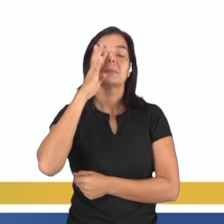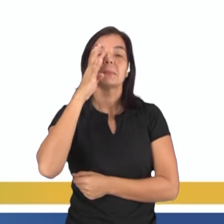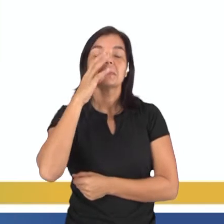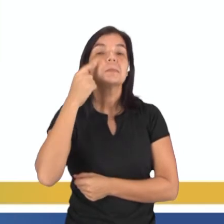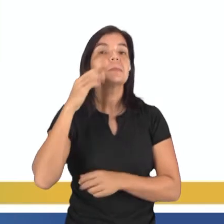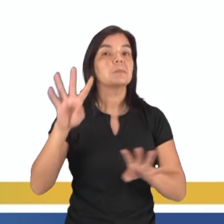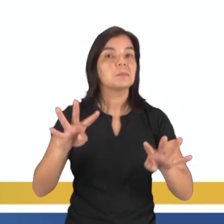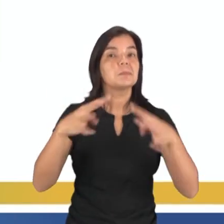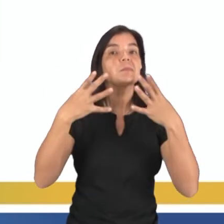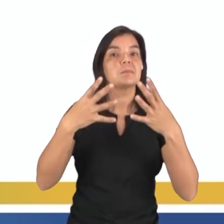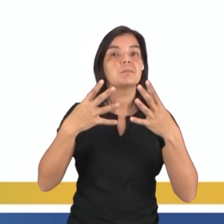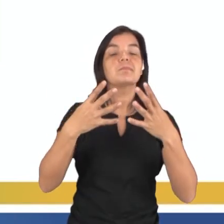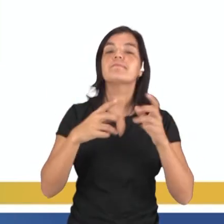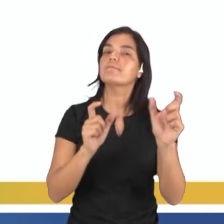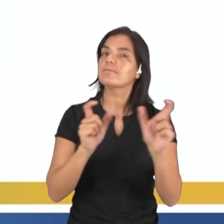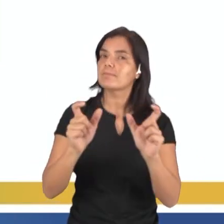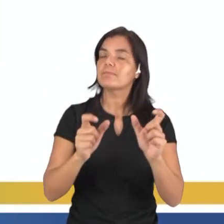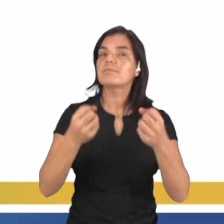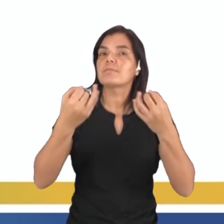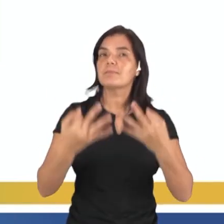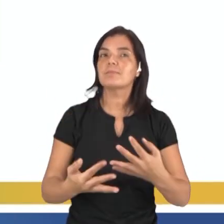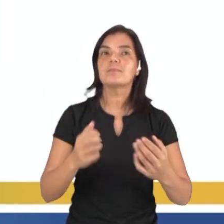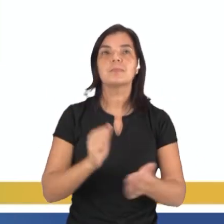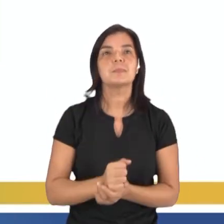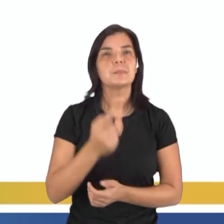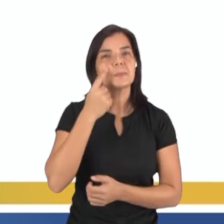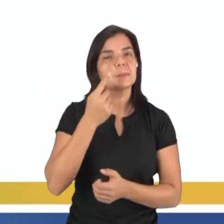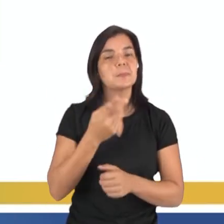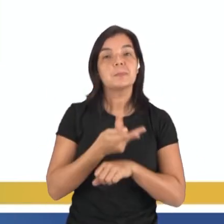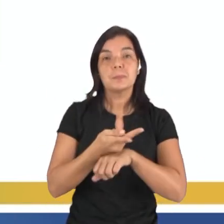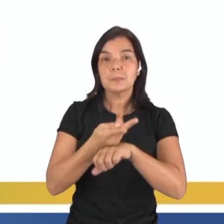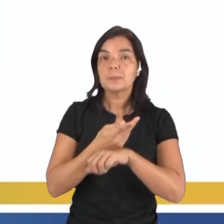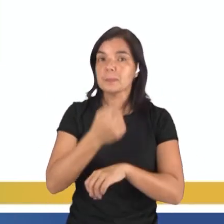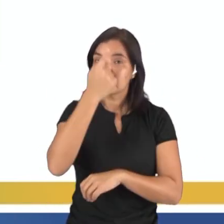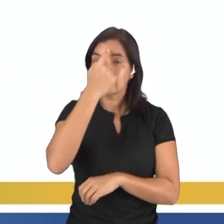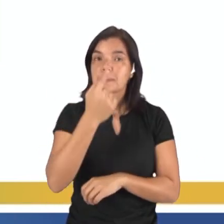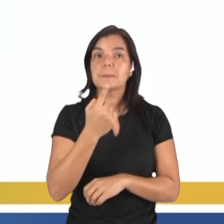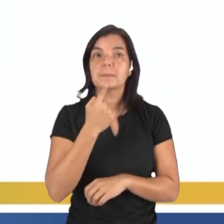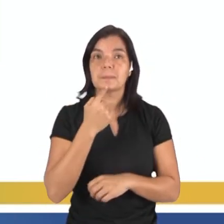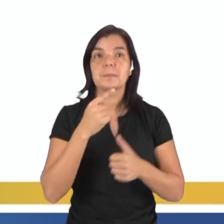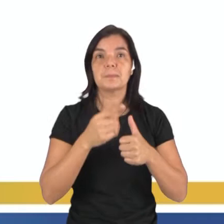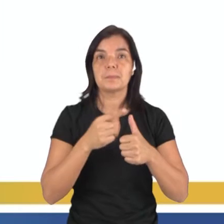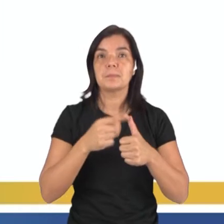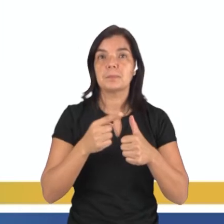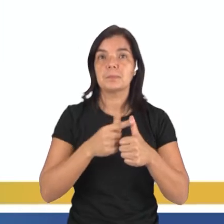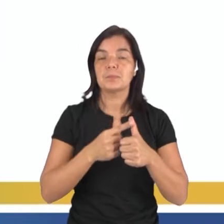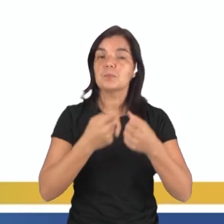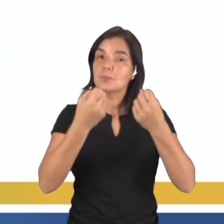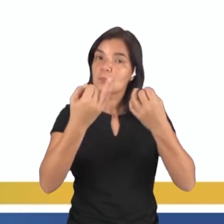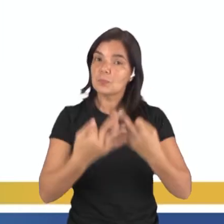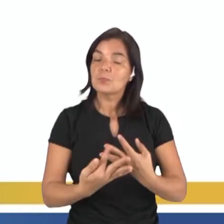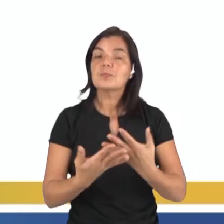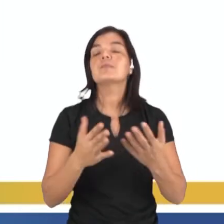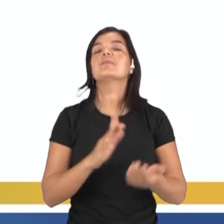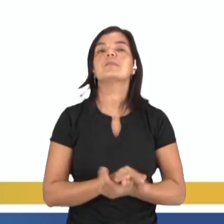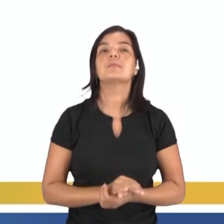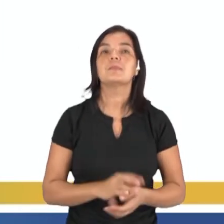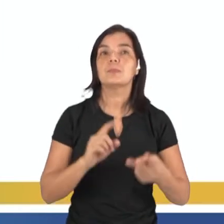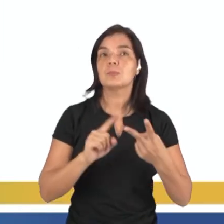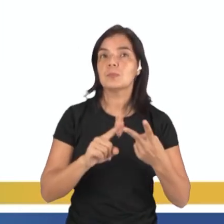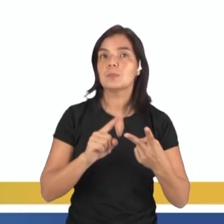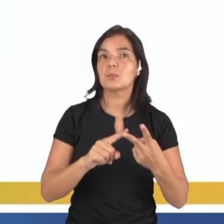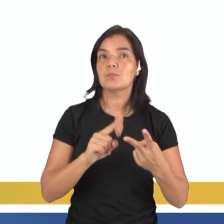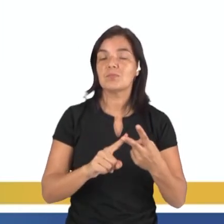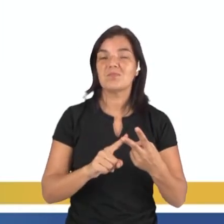tirar-lhes a atenção, dadas as palavras ditas. Procure imagens que, 1. Diga muito sobre o conceito que você está